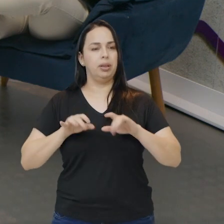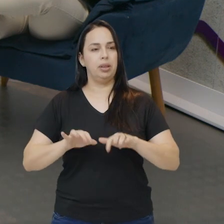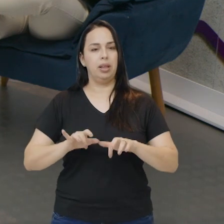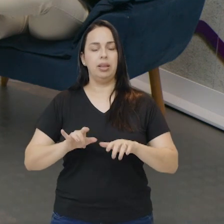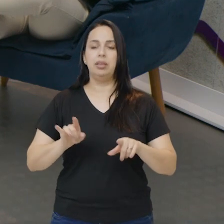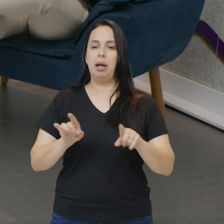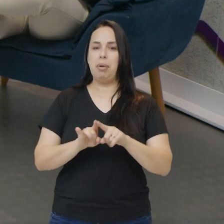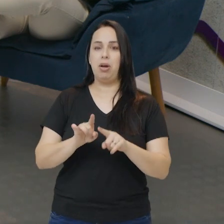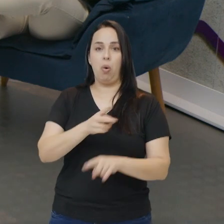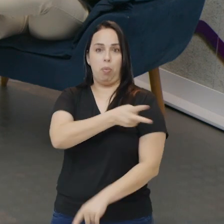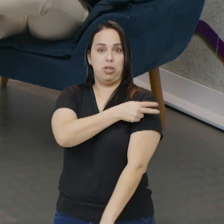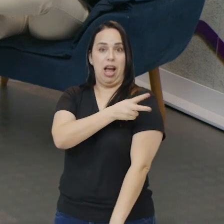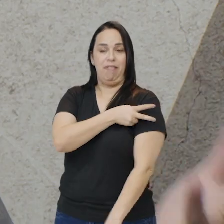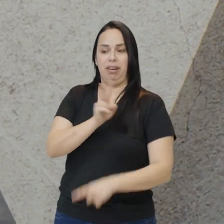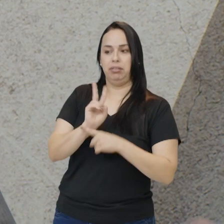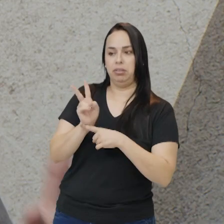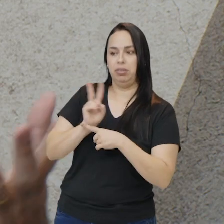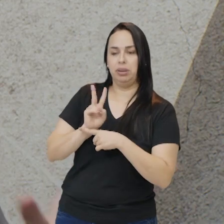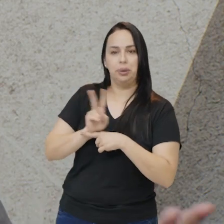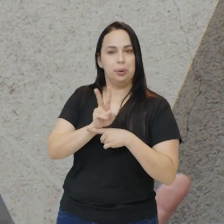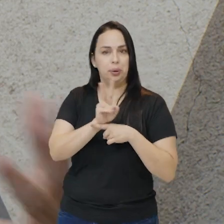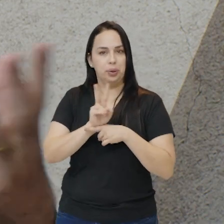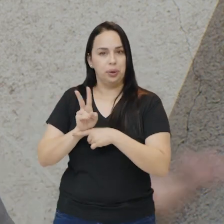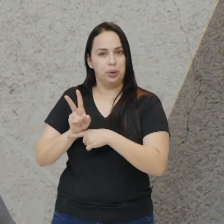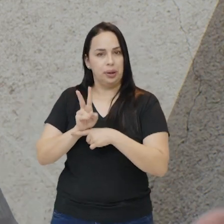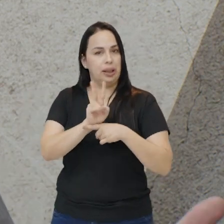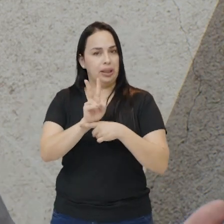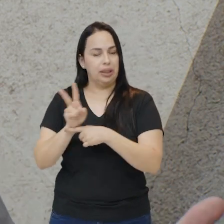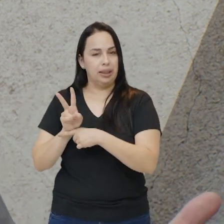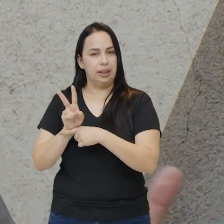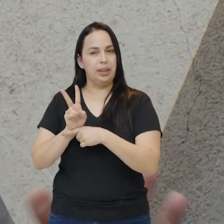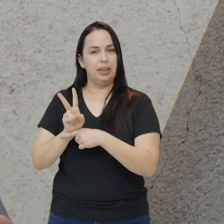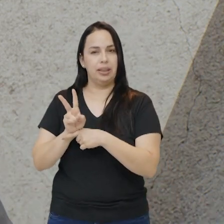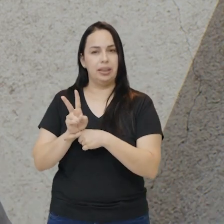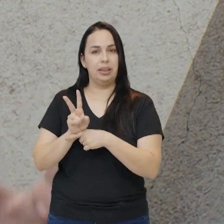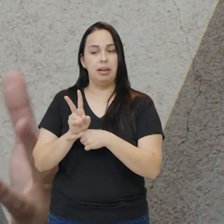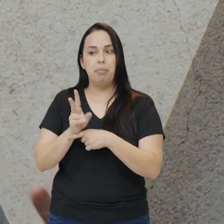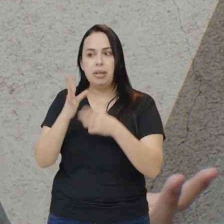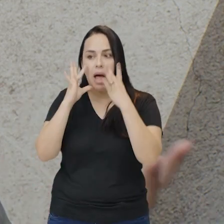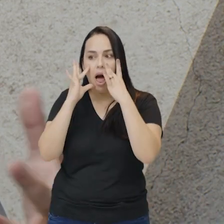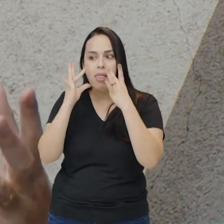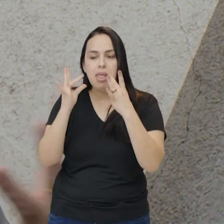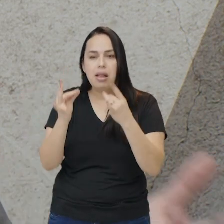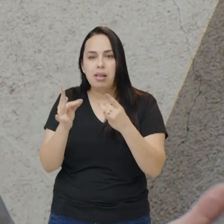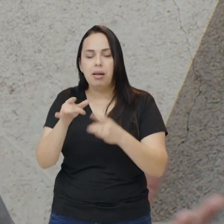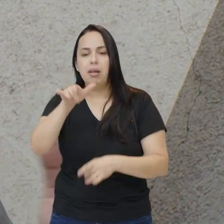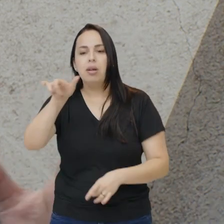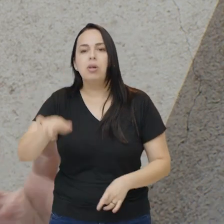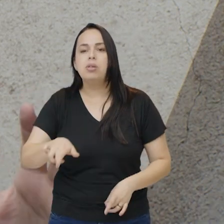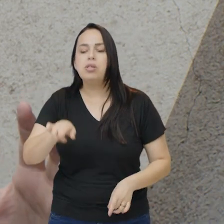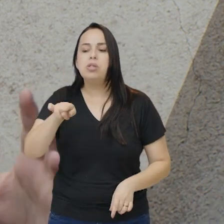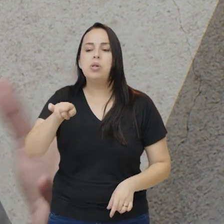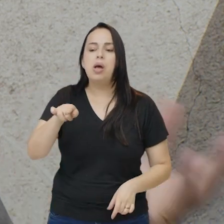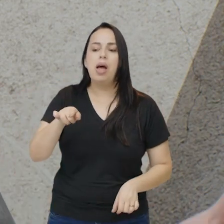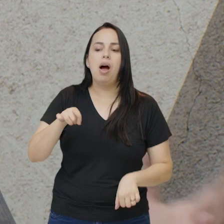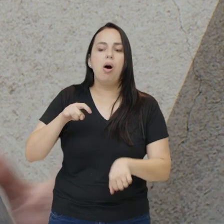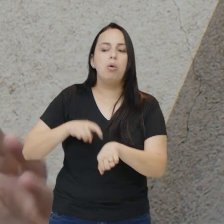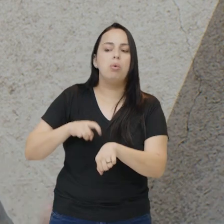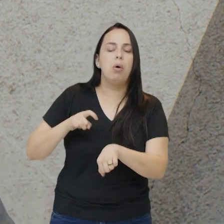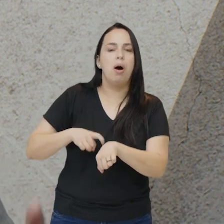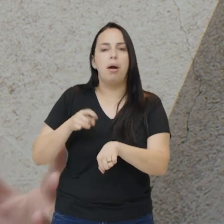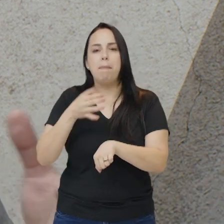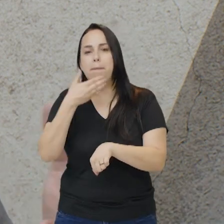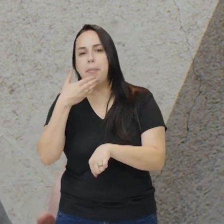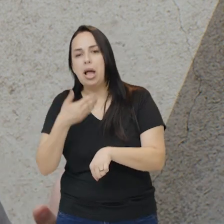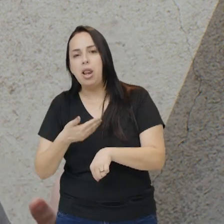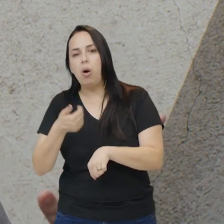O próprio supervisor, né, ou coordenador de atendimento, ou gestor de atendimento que seja, tem que estar muito atento ao operador para saber se é o melhor momento, se